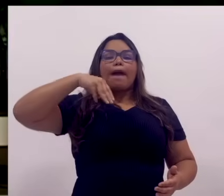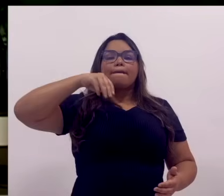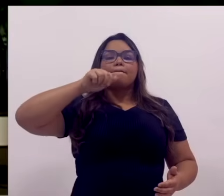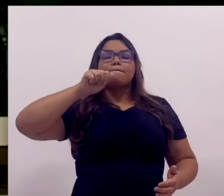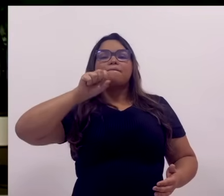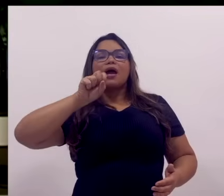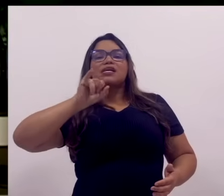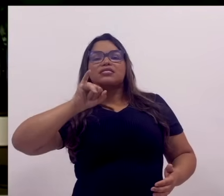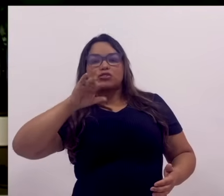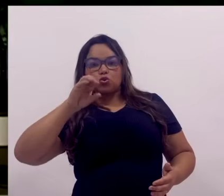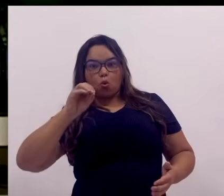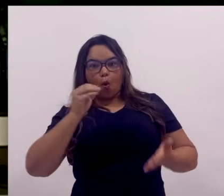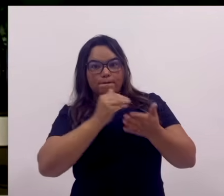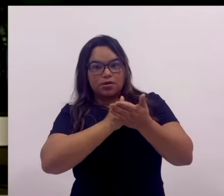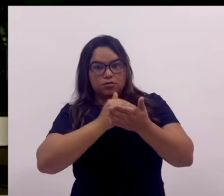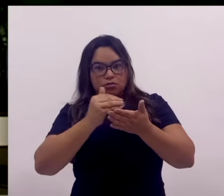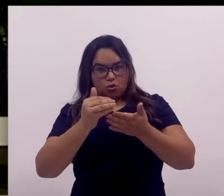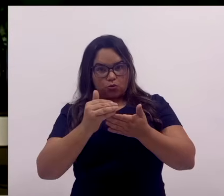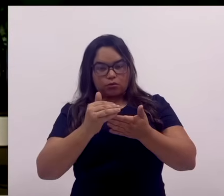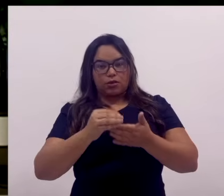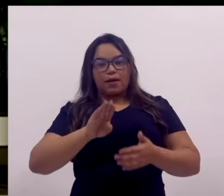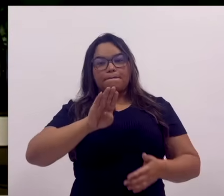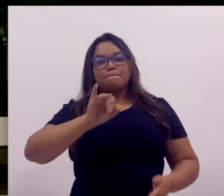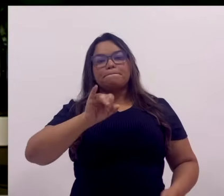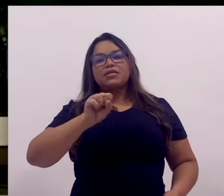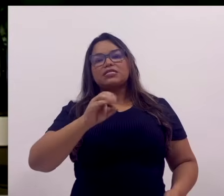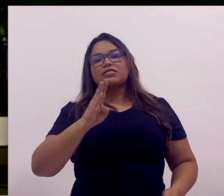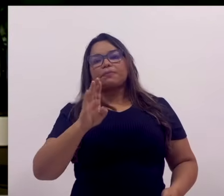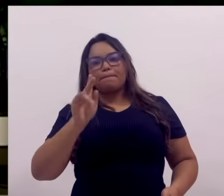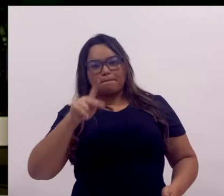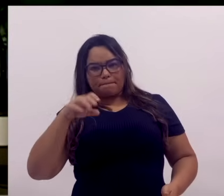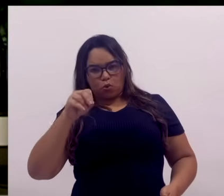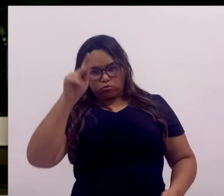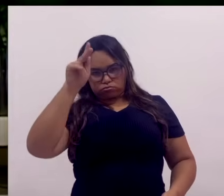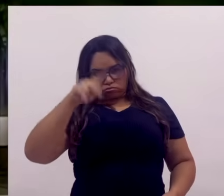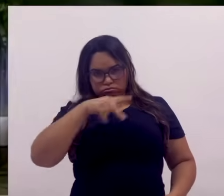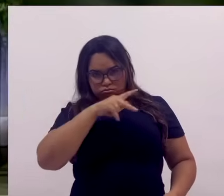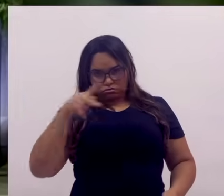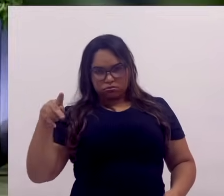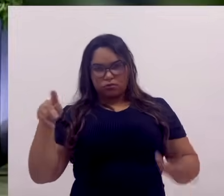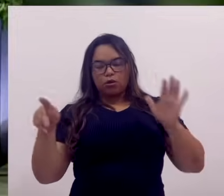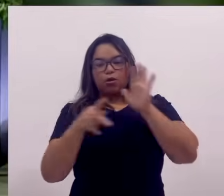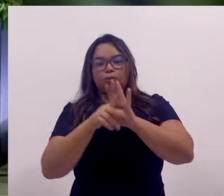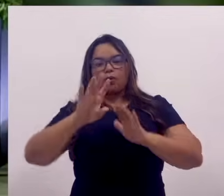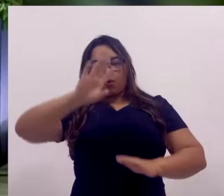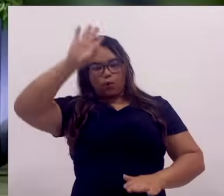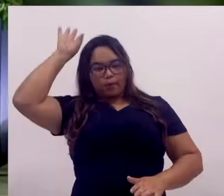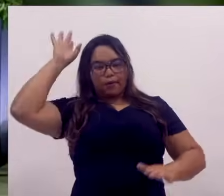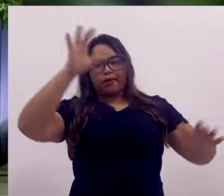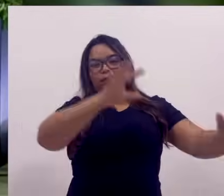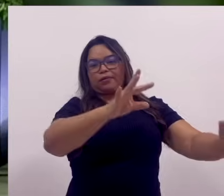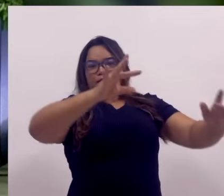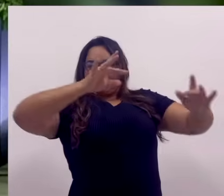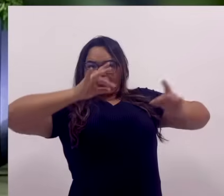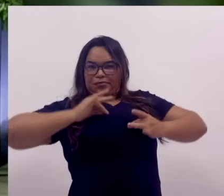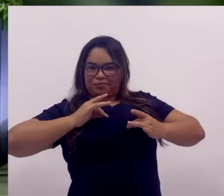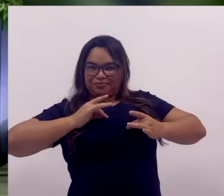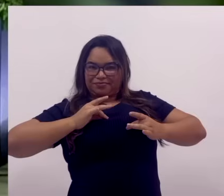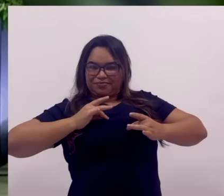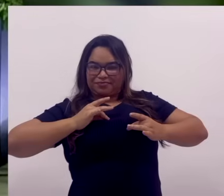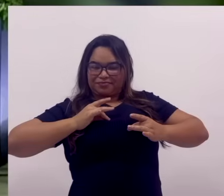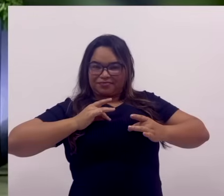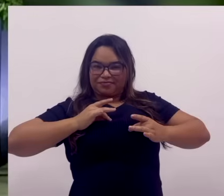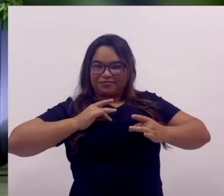a ser parte integral do pontificado romano. Então, hoje ainda existe esse título. Mas o que